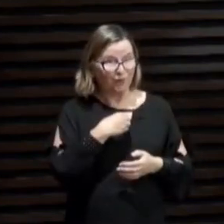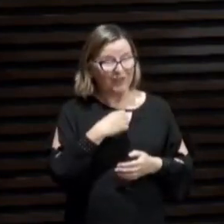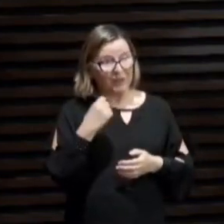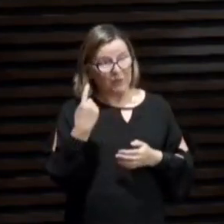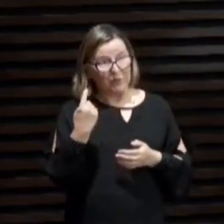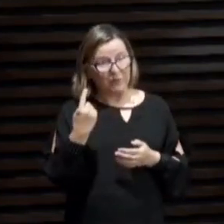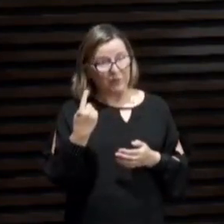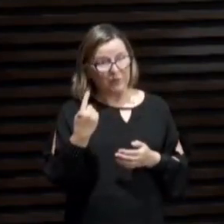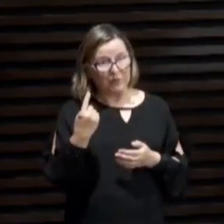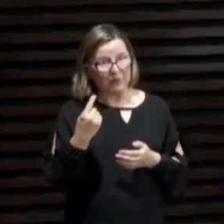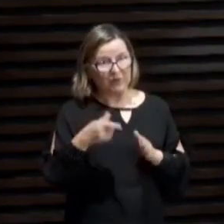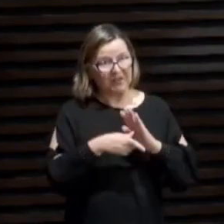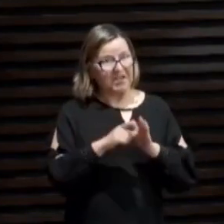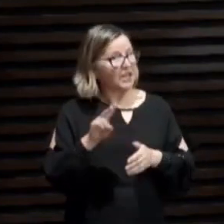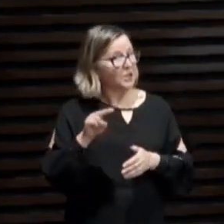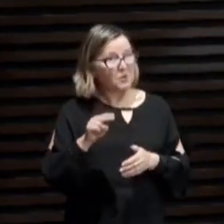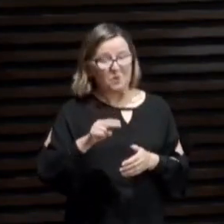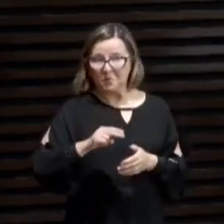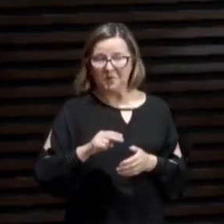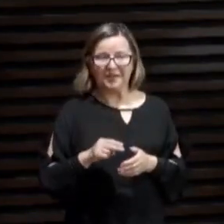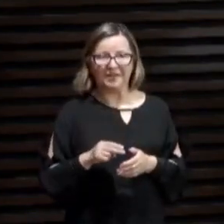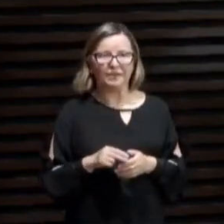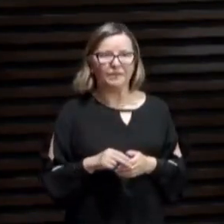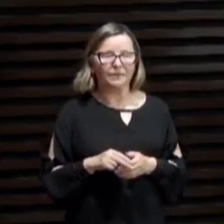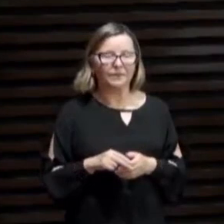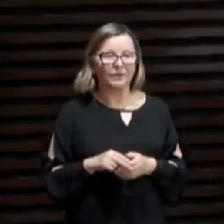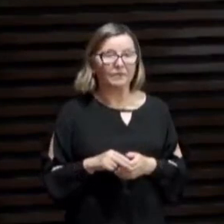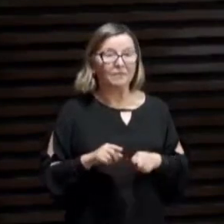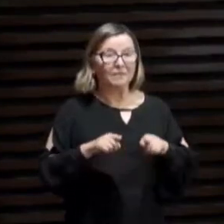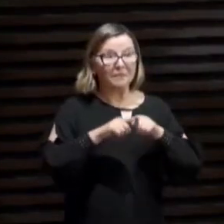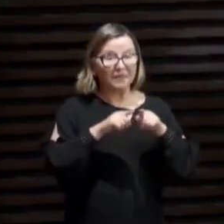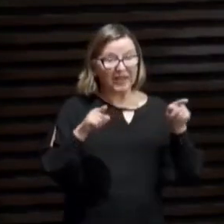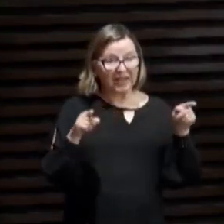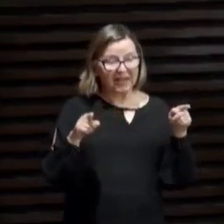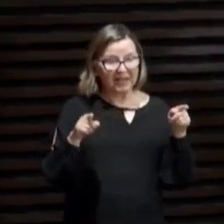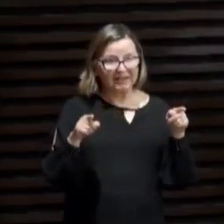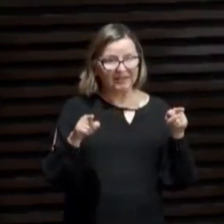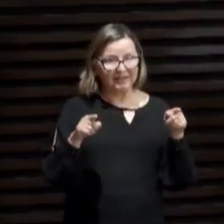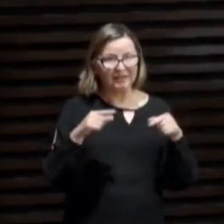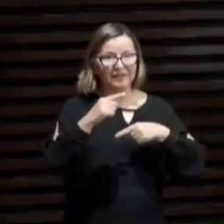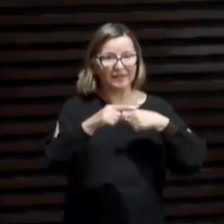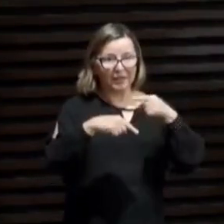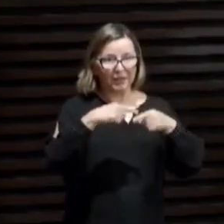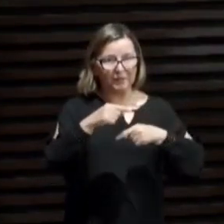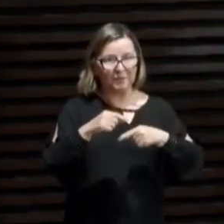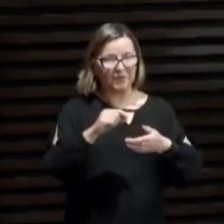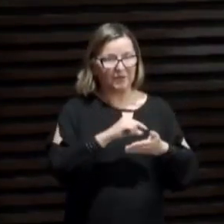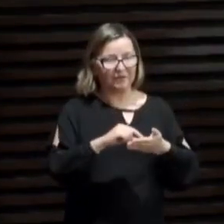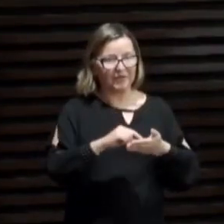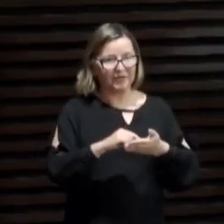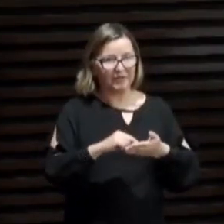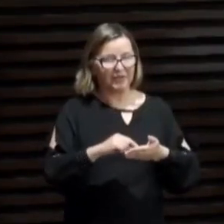antes e nunca fizeram depois. Mas houve um porém, tudo isso logo em seguida. Olha o versículo 26